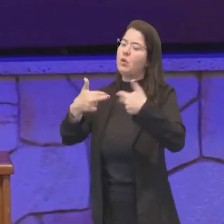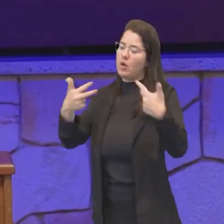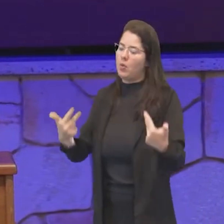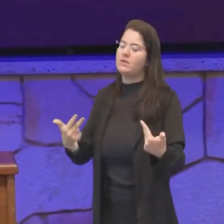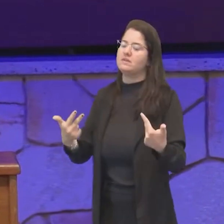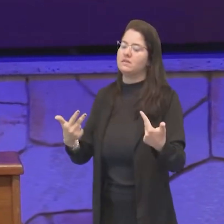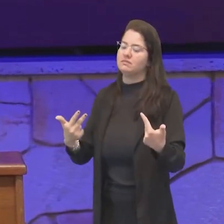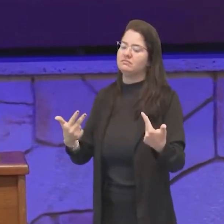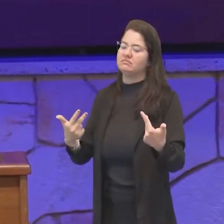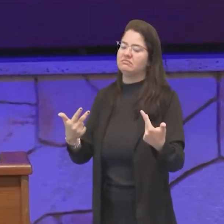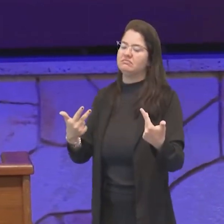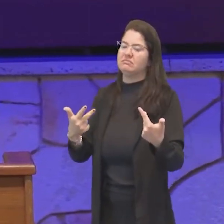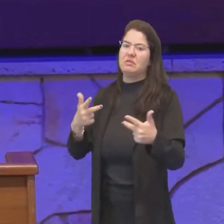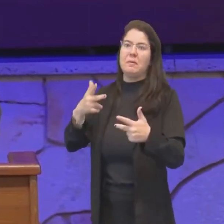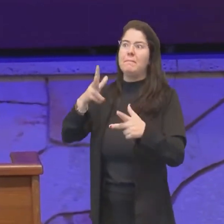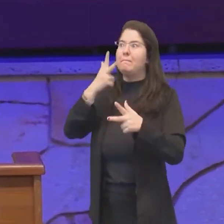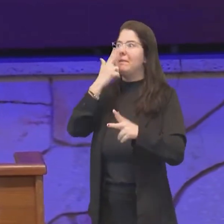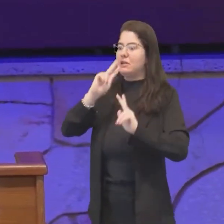que for,